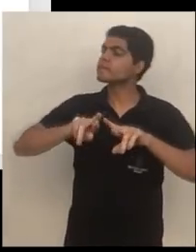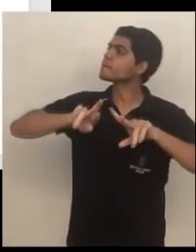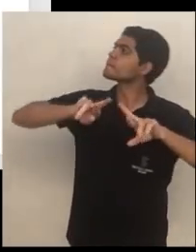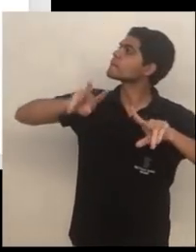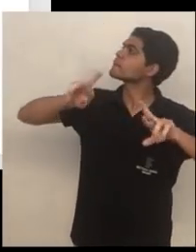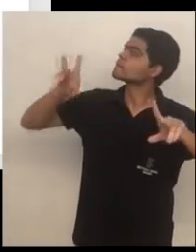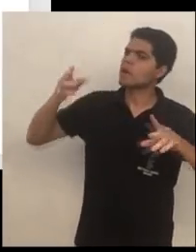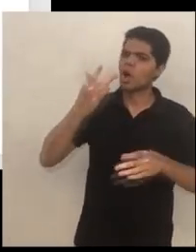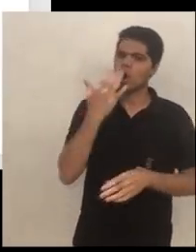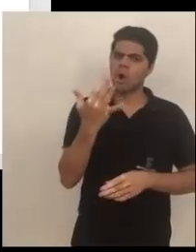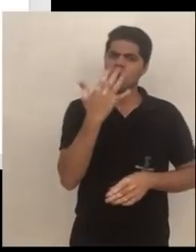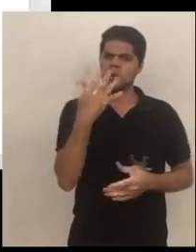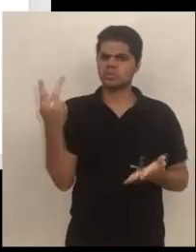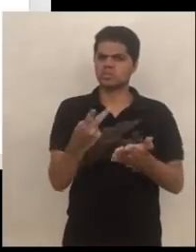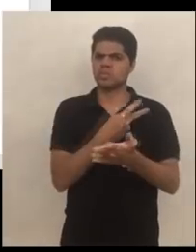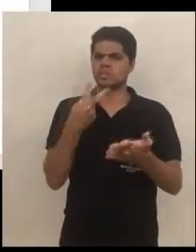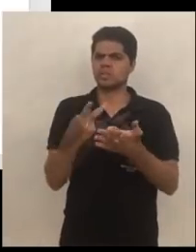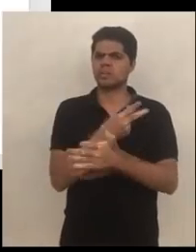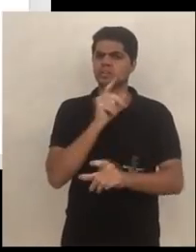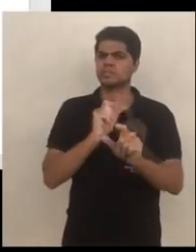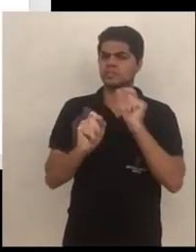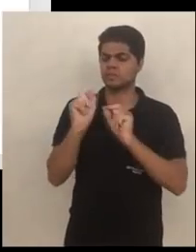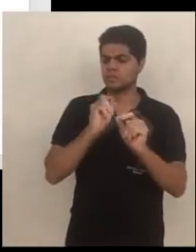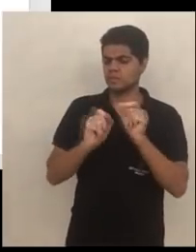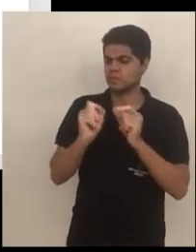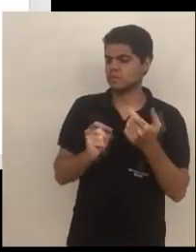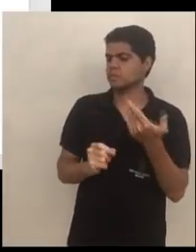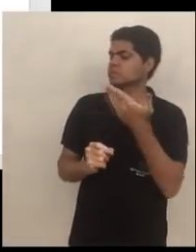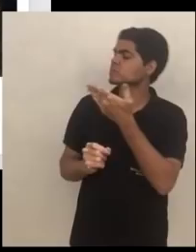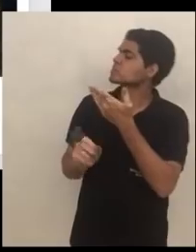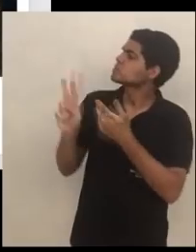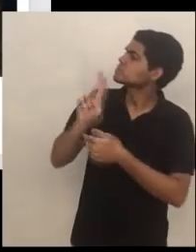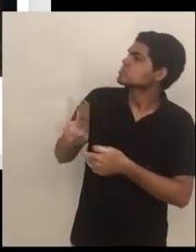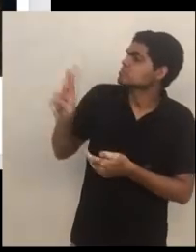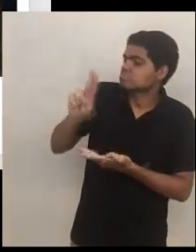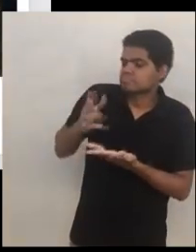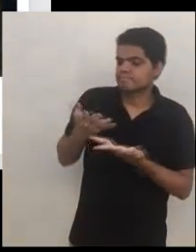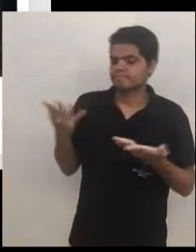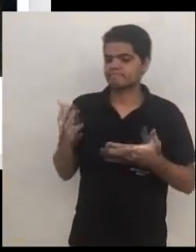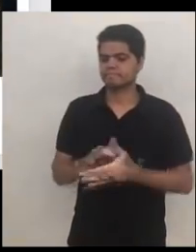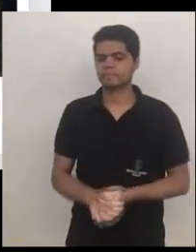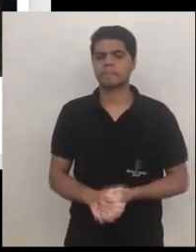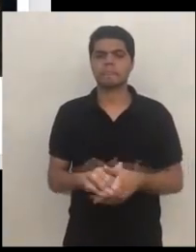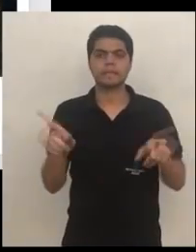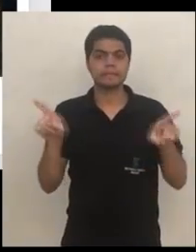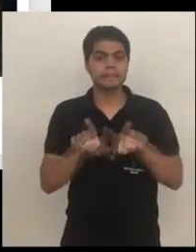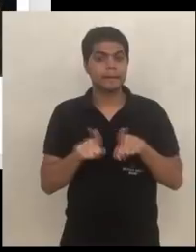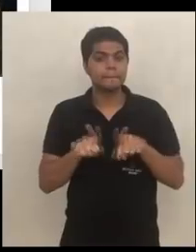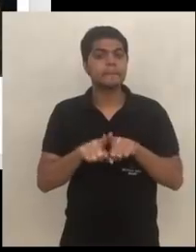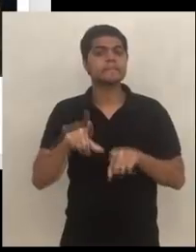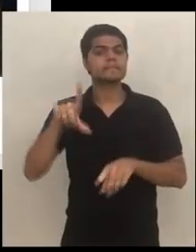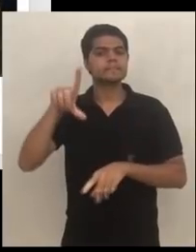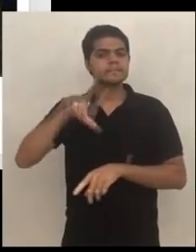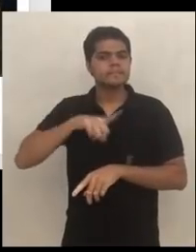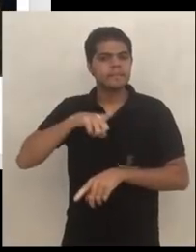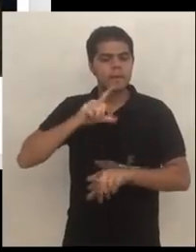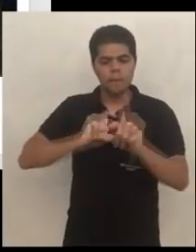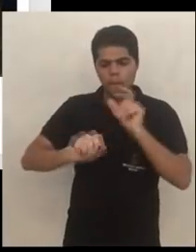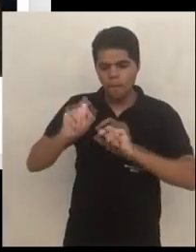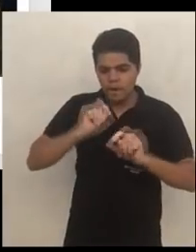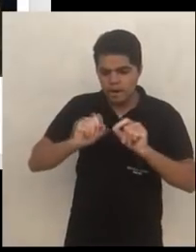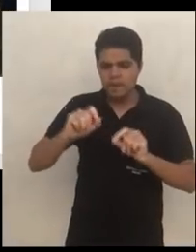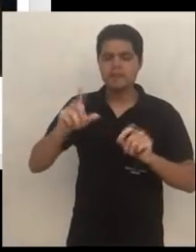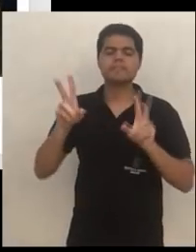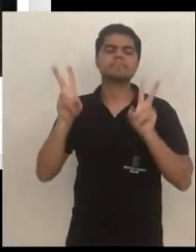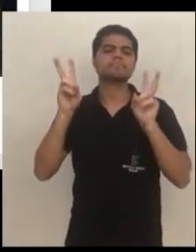são as cores adequadas e corretas para se utilizar no selo. Tem ainda, pessoal, isso aqui foi uma feira em Arraial da Ajuda, extremo